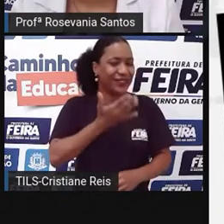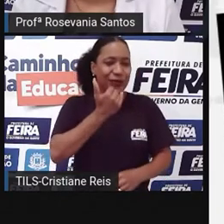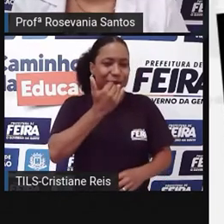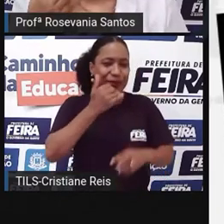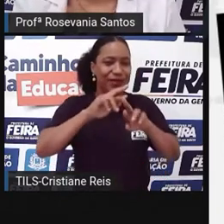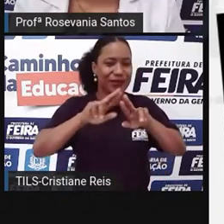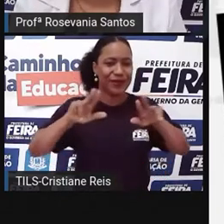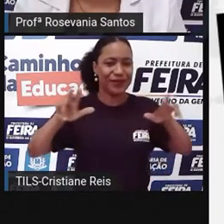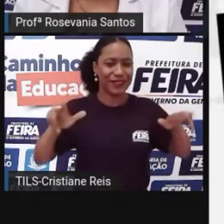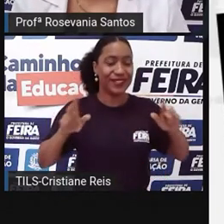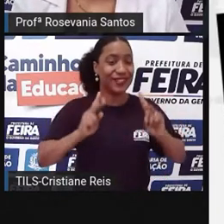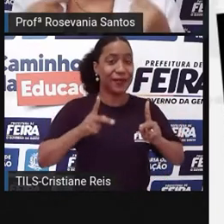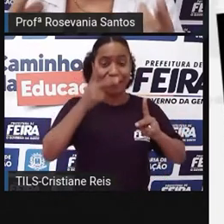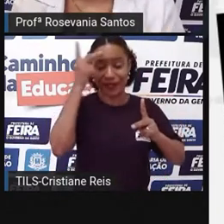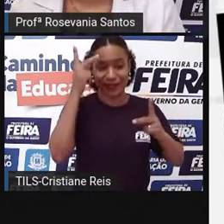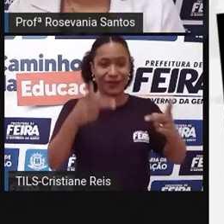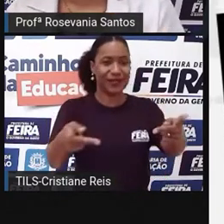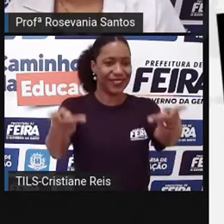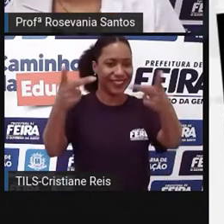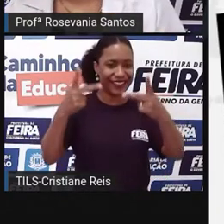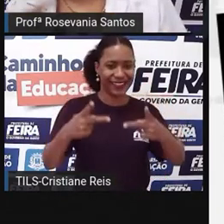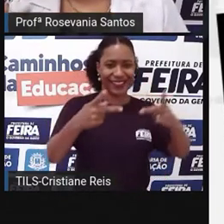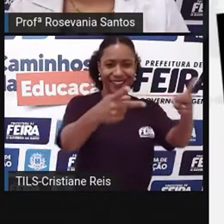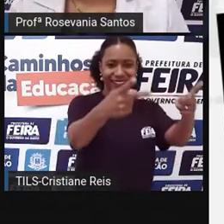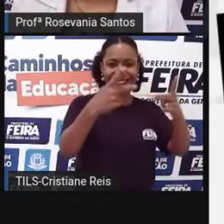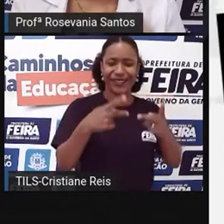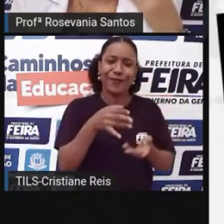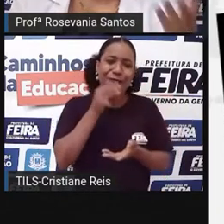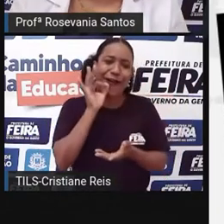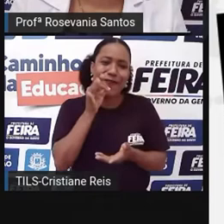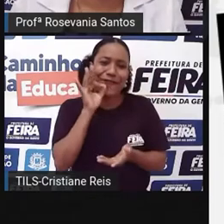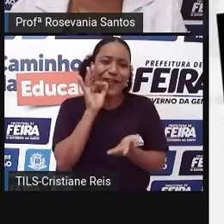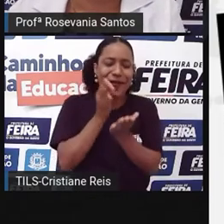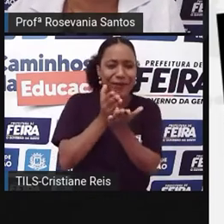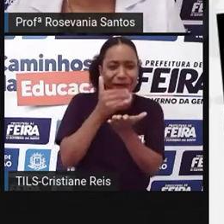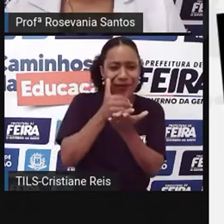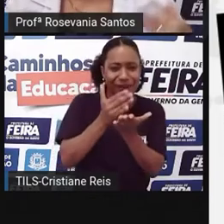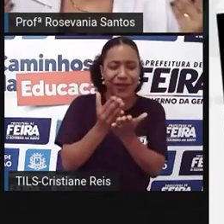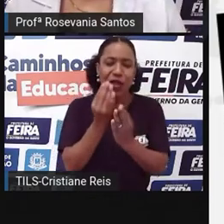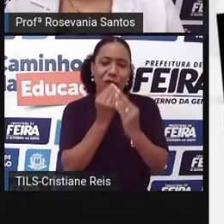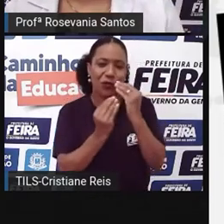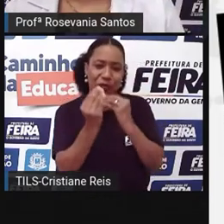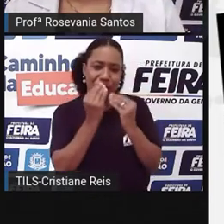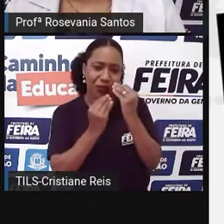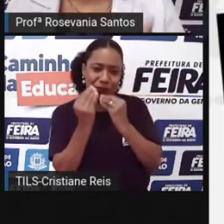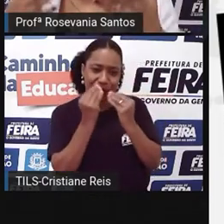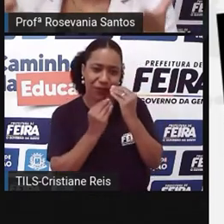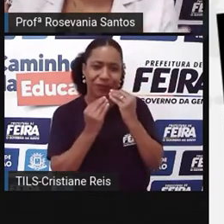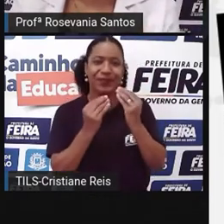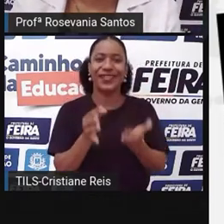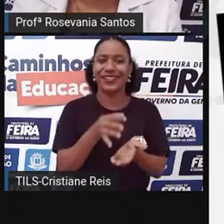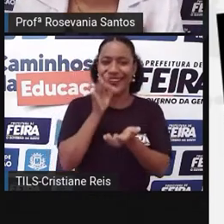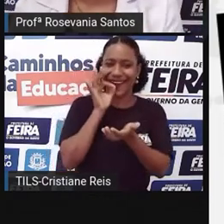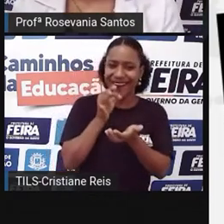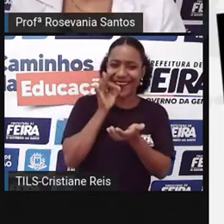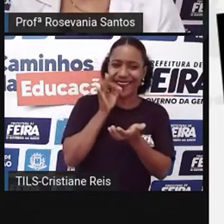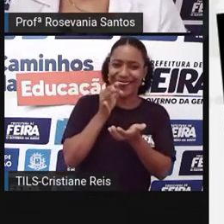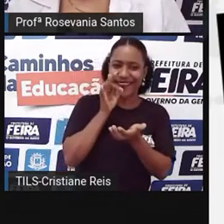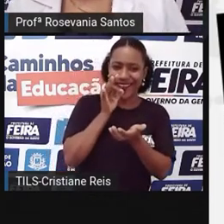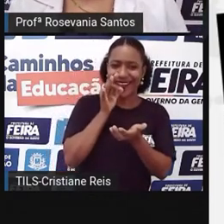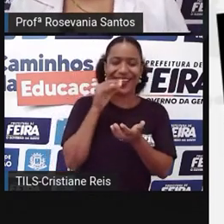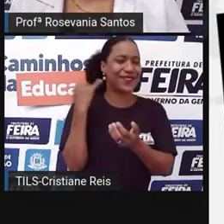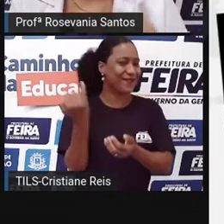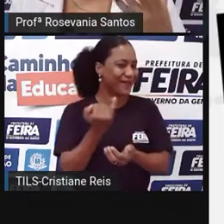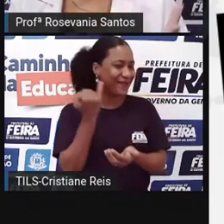as pessoas sempre com um bom cafezinho, um bolinho, uma comidinha lá. E esse café também, né,